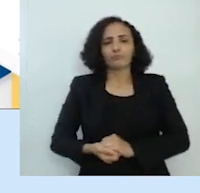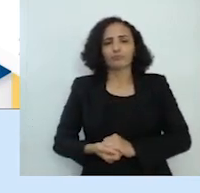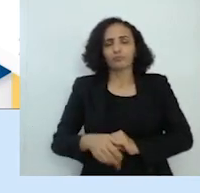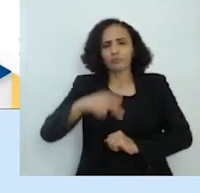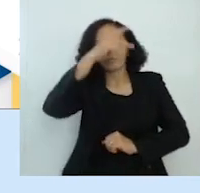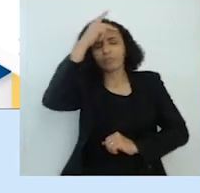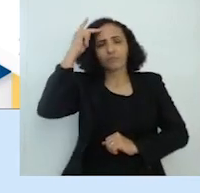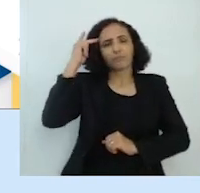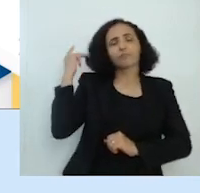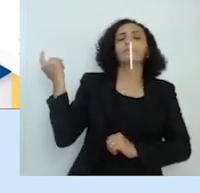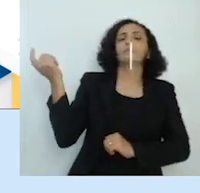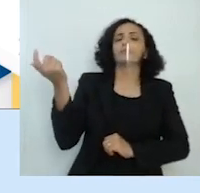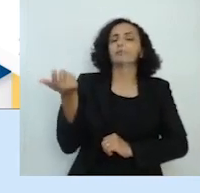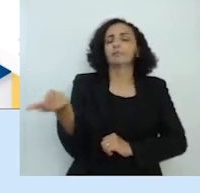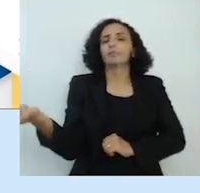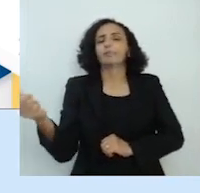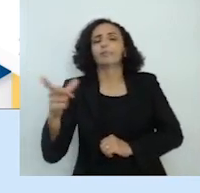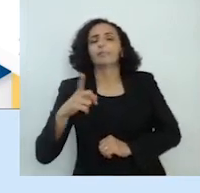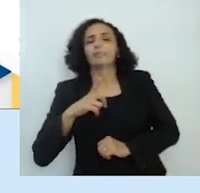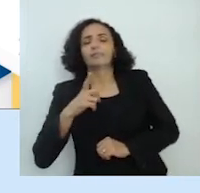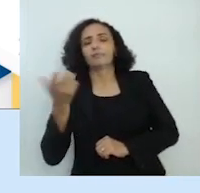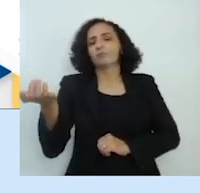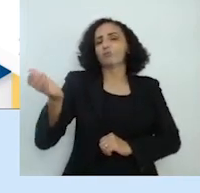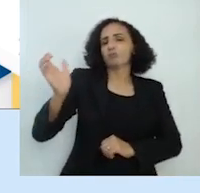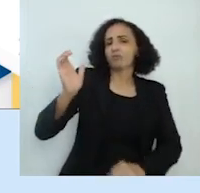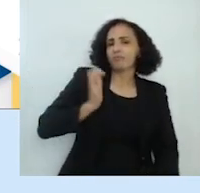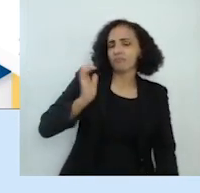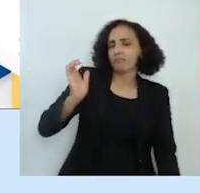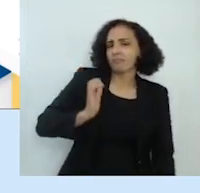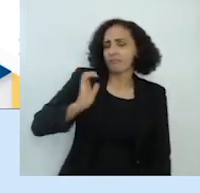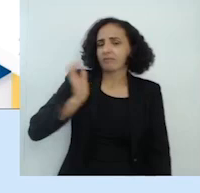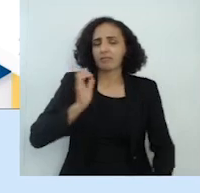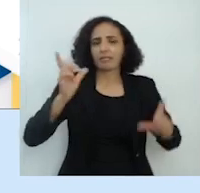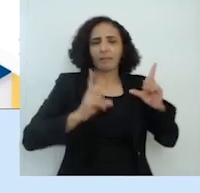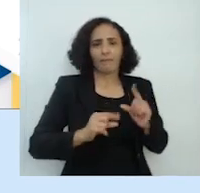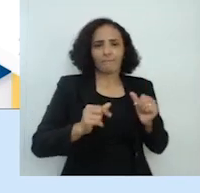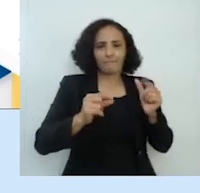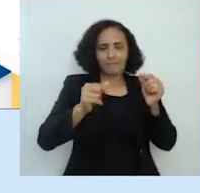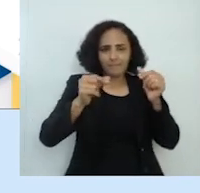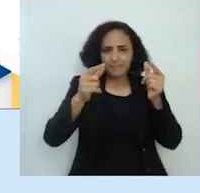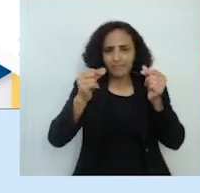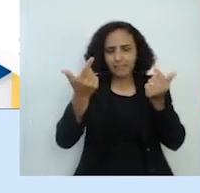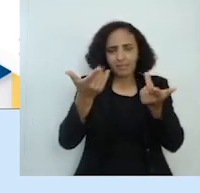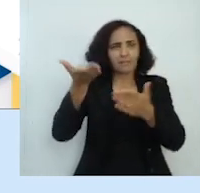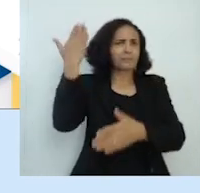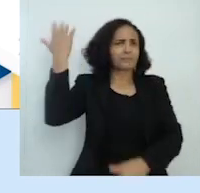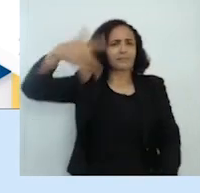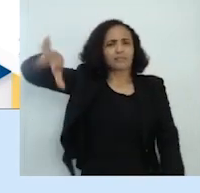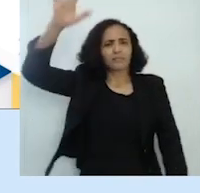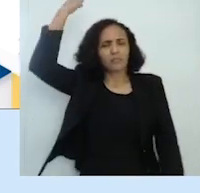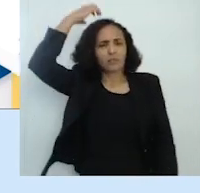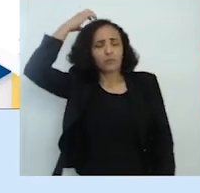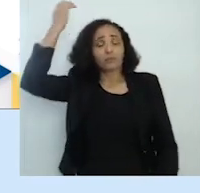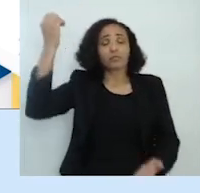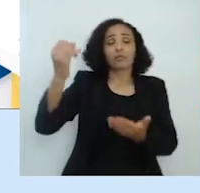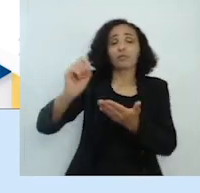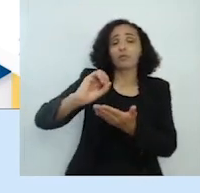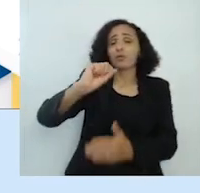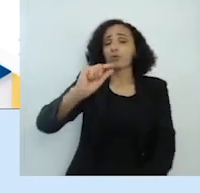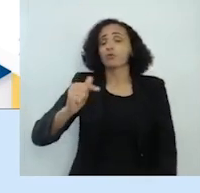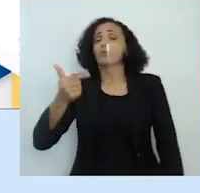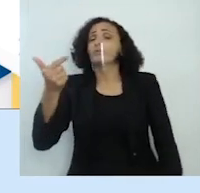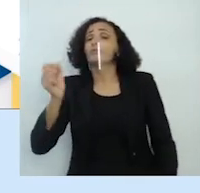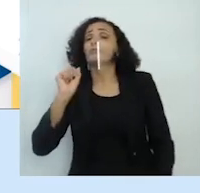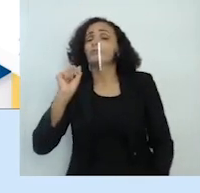os bens de produção, que são os burgueses, naquela época lá se chama feudal dos reis, e aqueles que não possuem, melhor